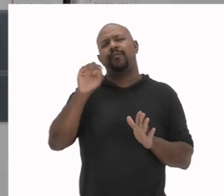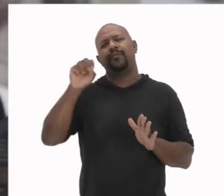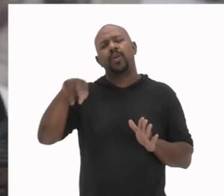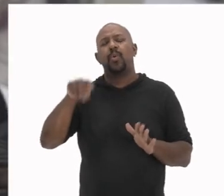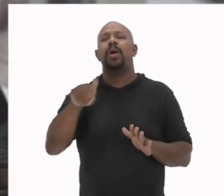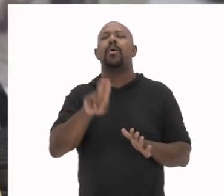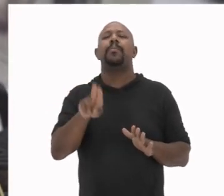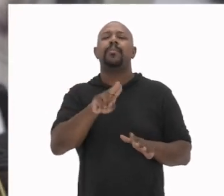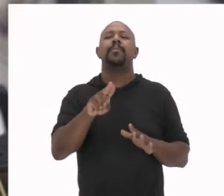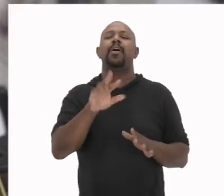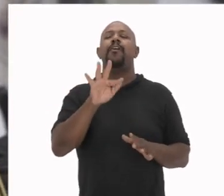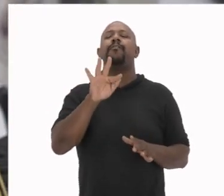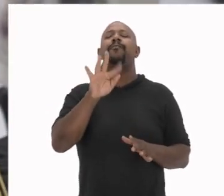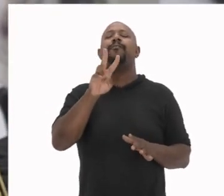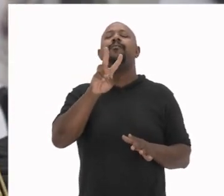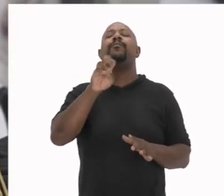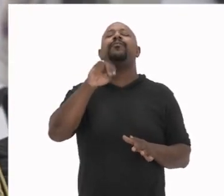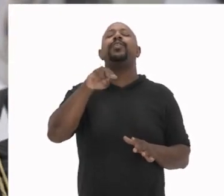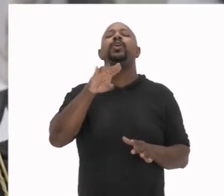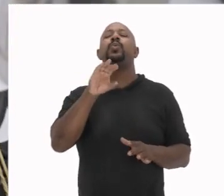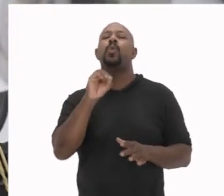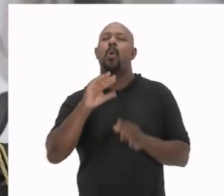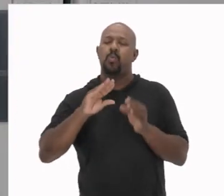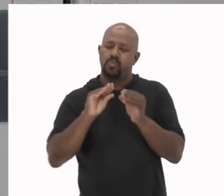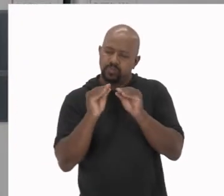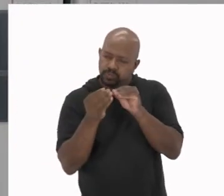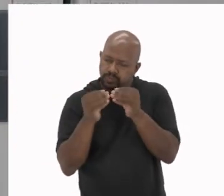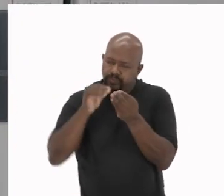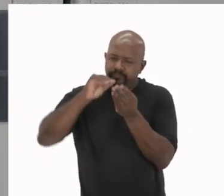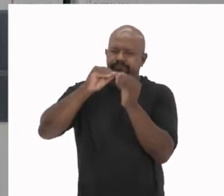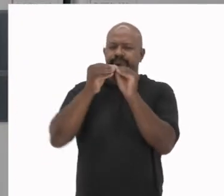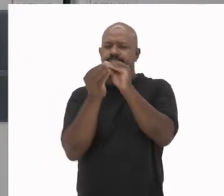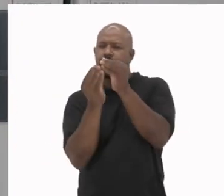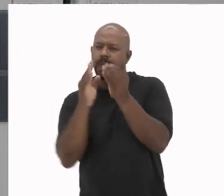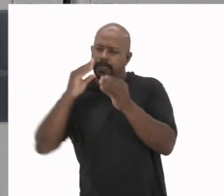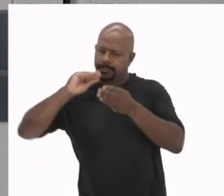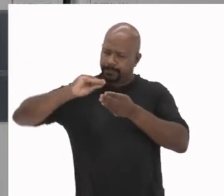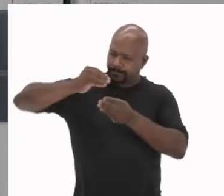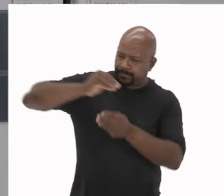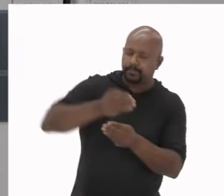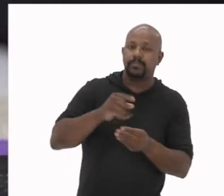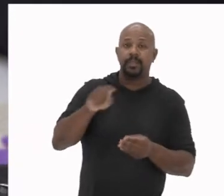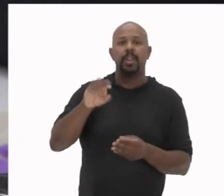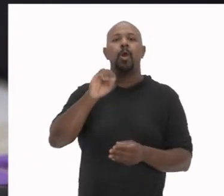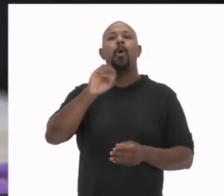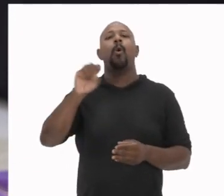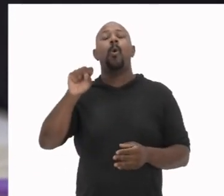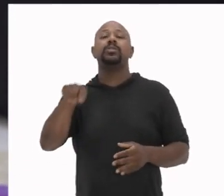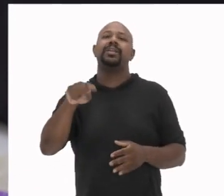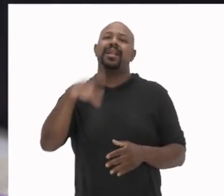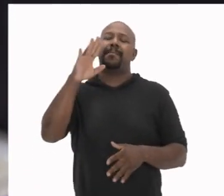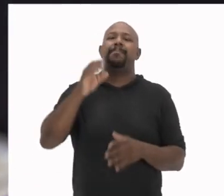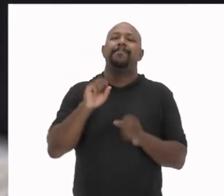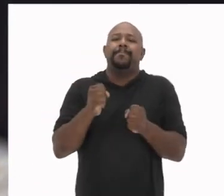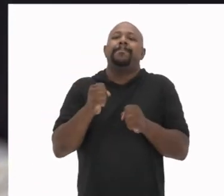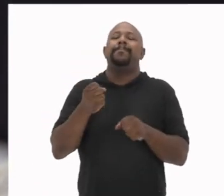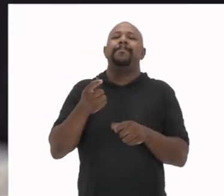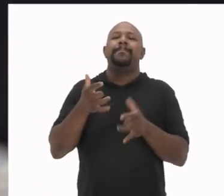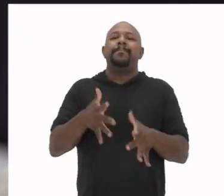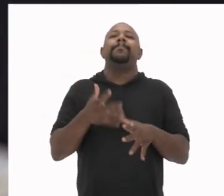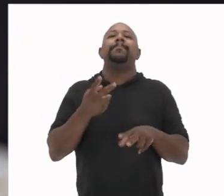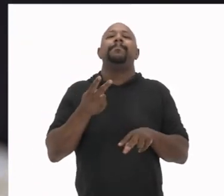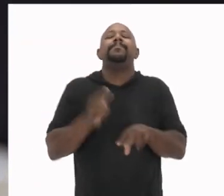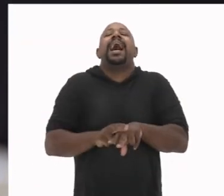teflon ela é boa para quando tem que fazer algum vinco, para condicionamento. Geralmente a espátula de osso ela